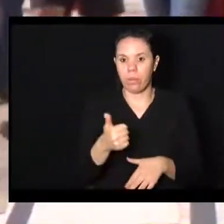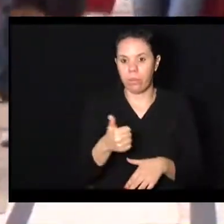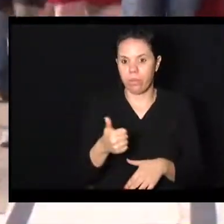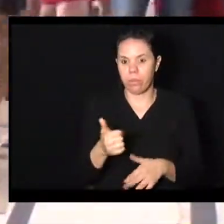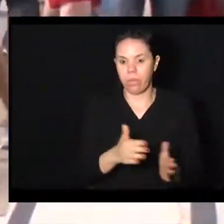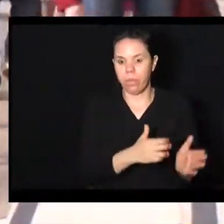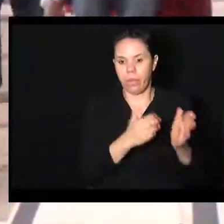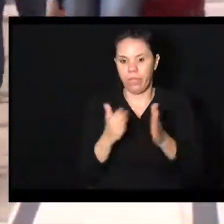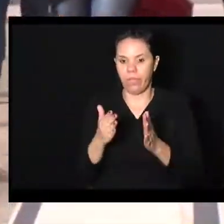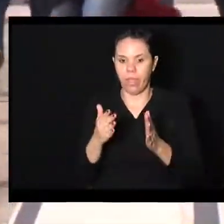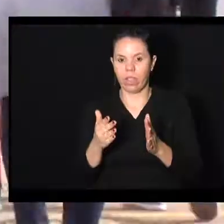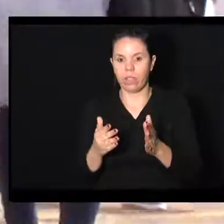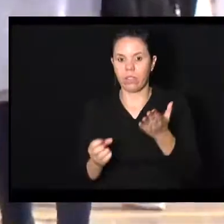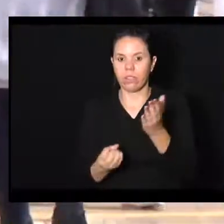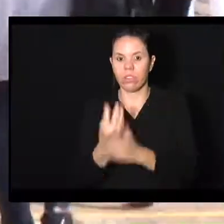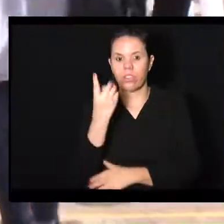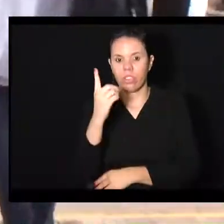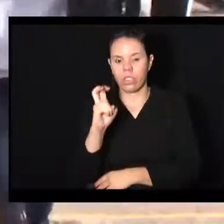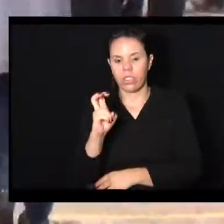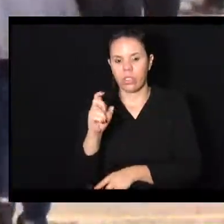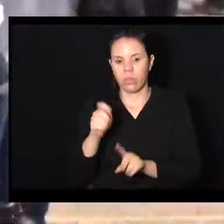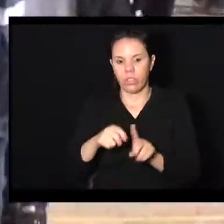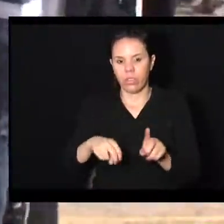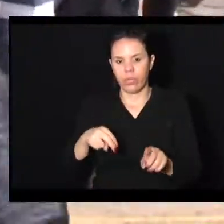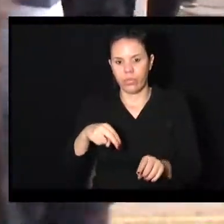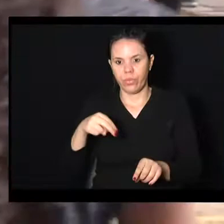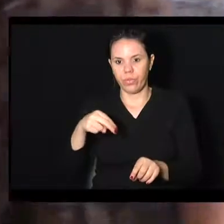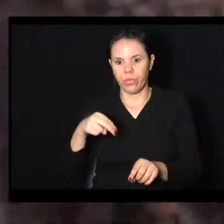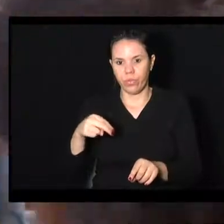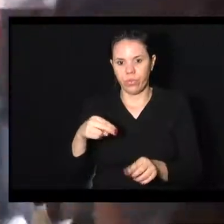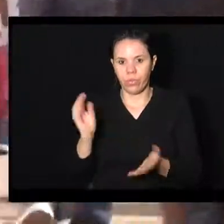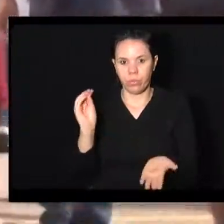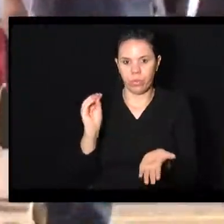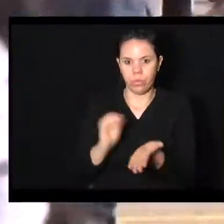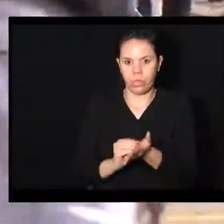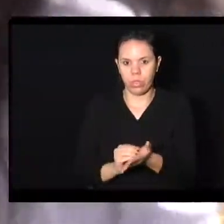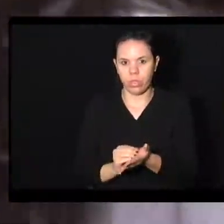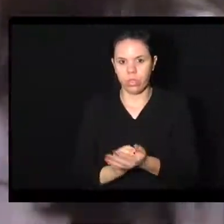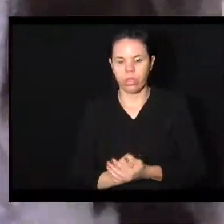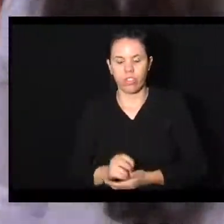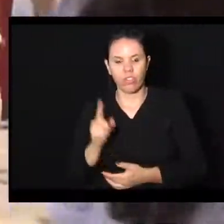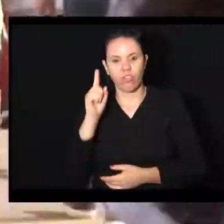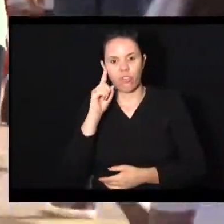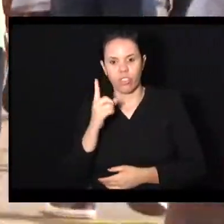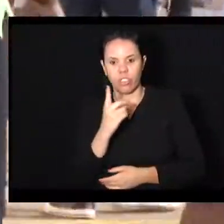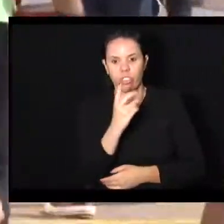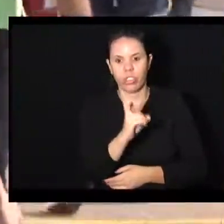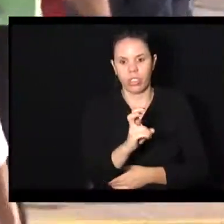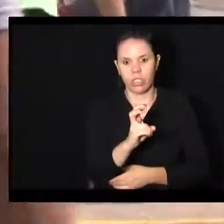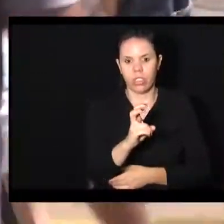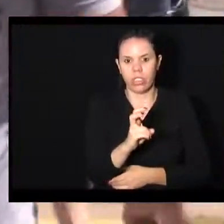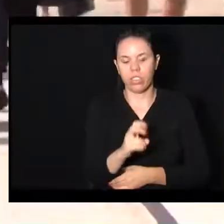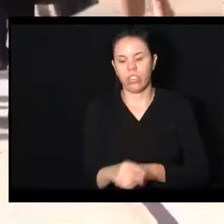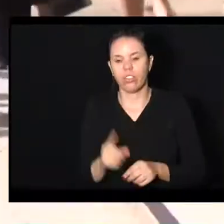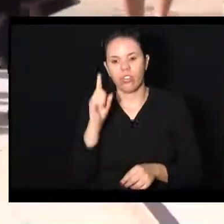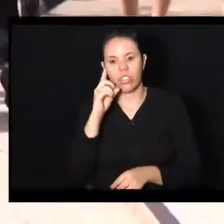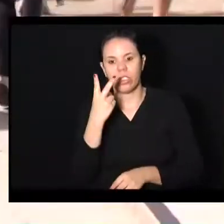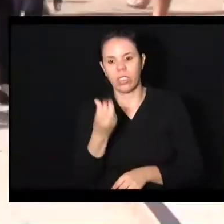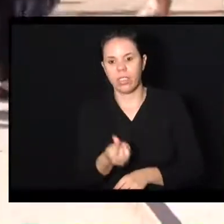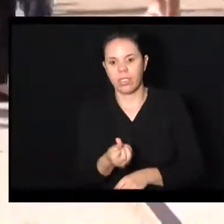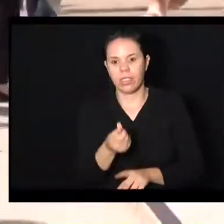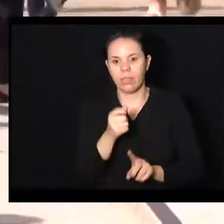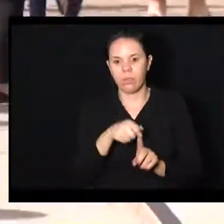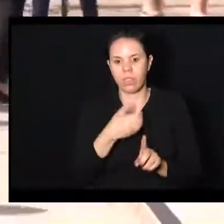dia 15 de novembro e as da segunda estão marcadas para os dias 15 e 16 de dezembro.